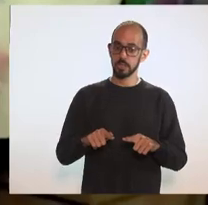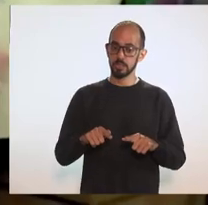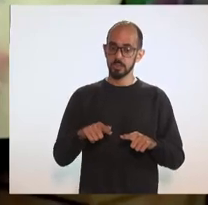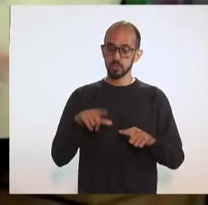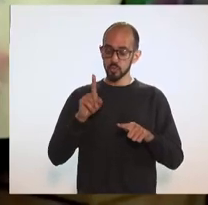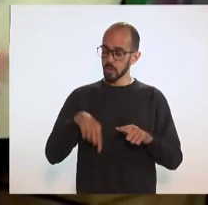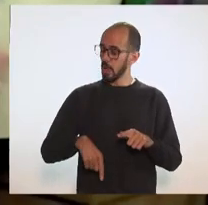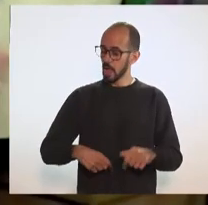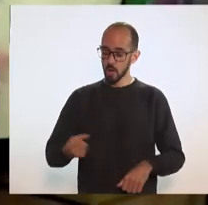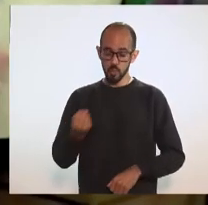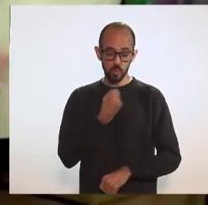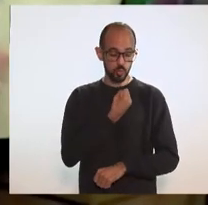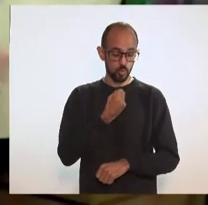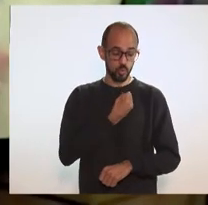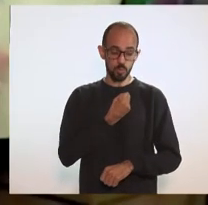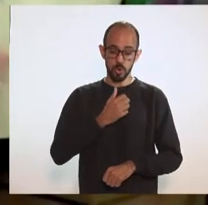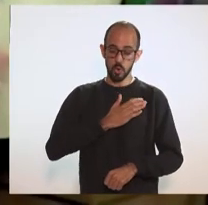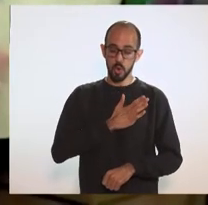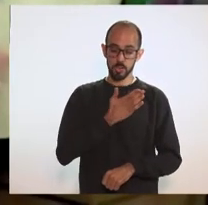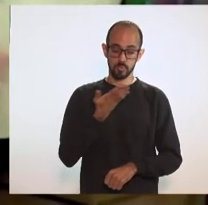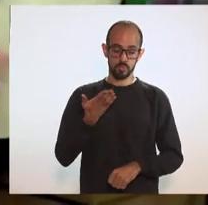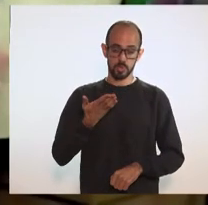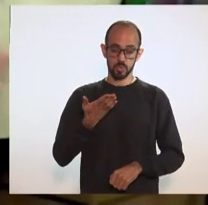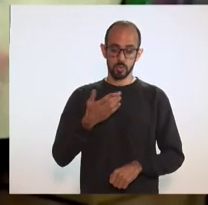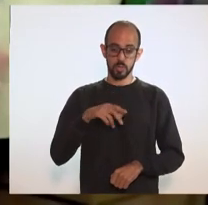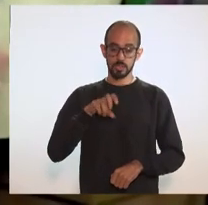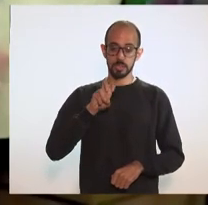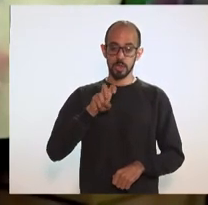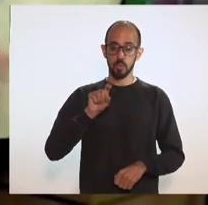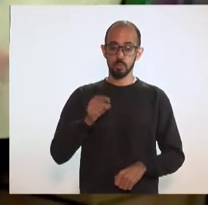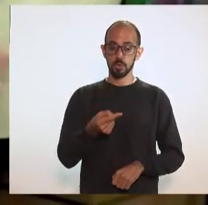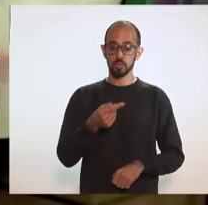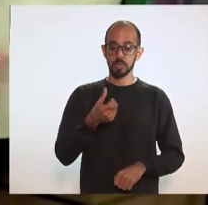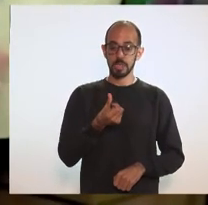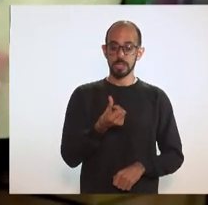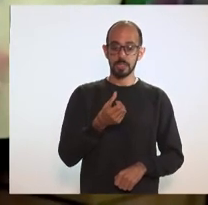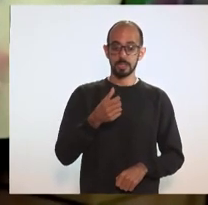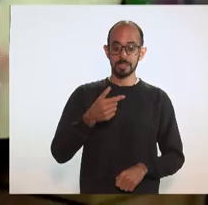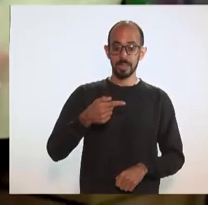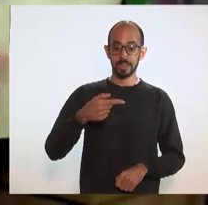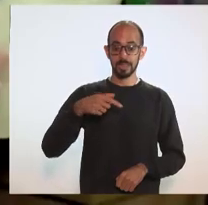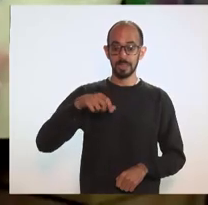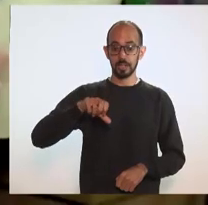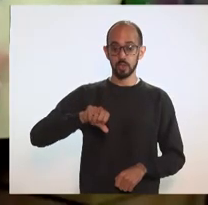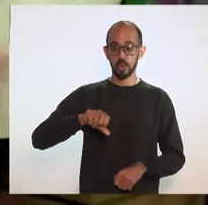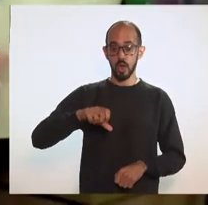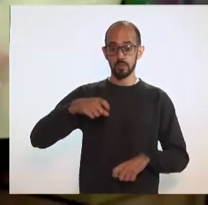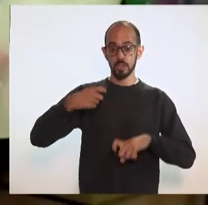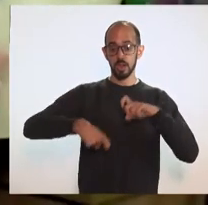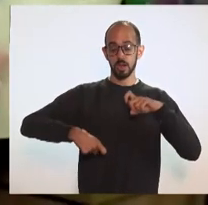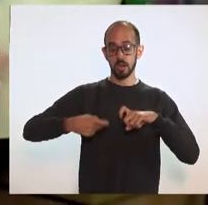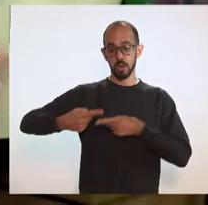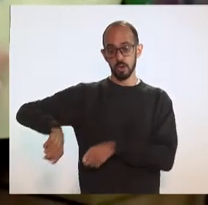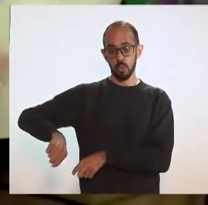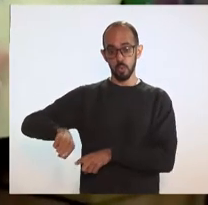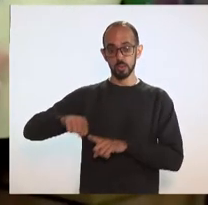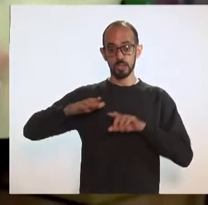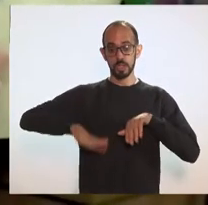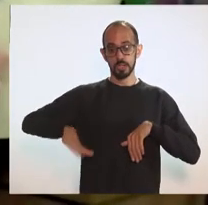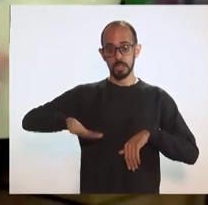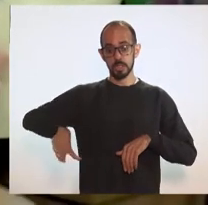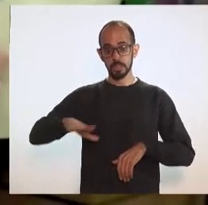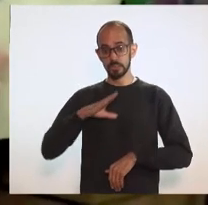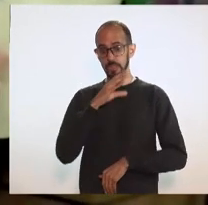alarmantes o portal foi de 5679 denúncia de estupro contra criança e